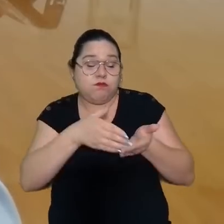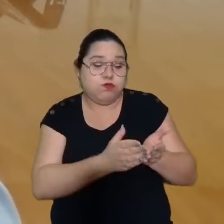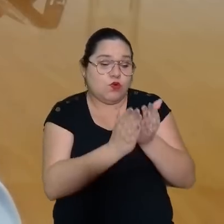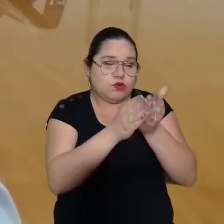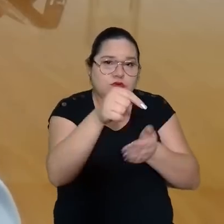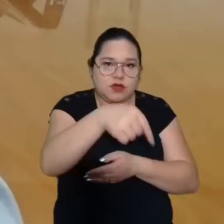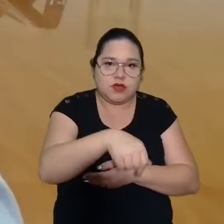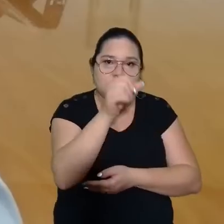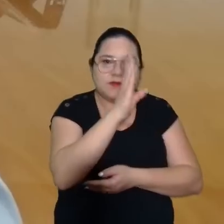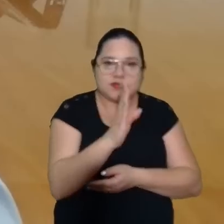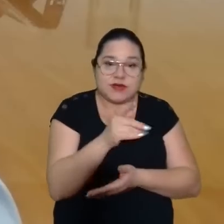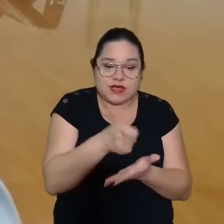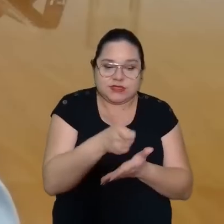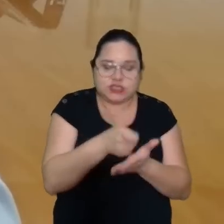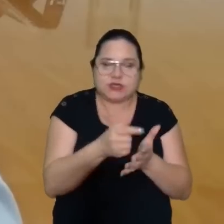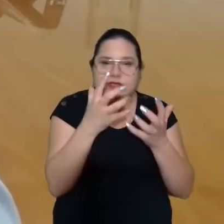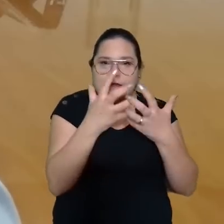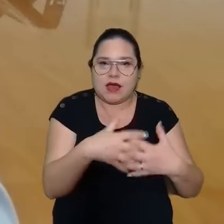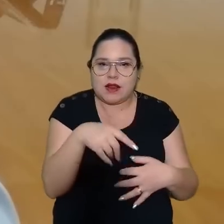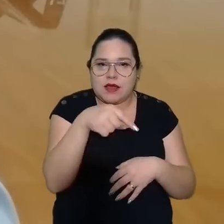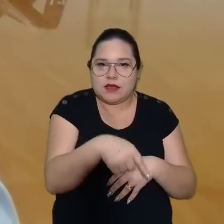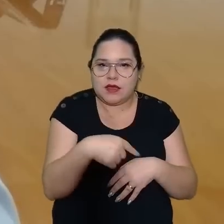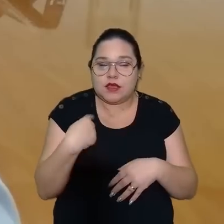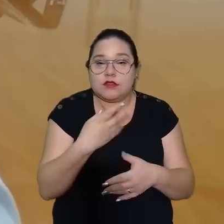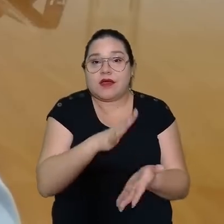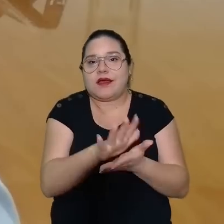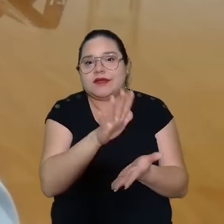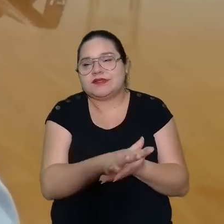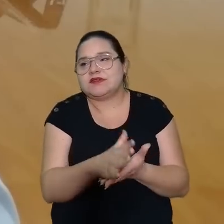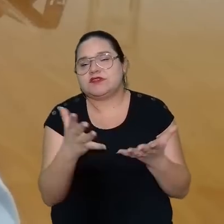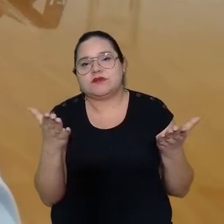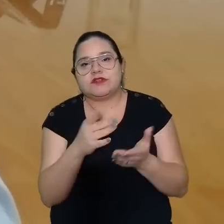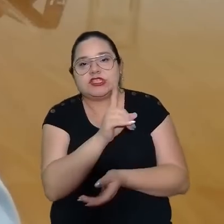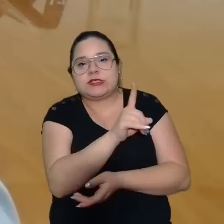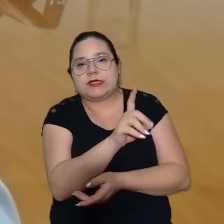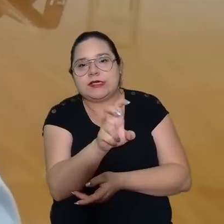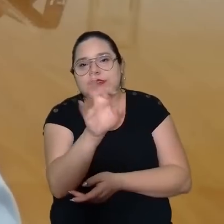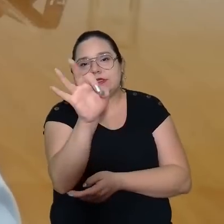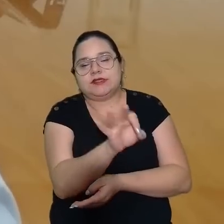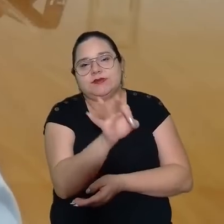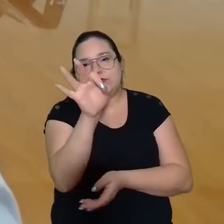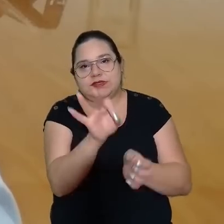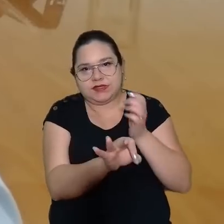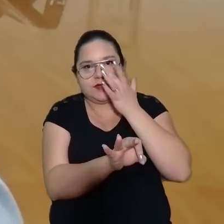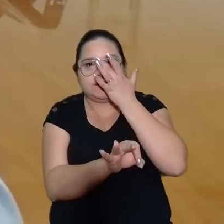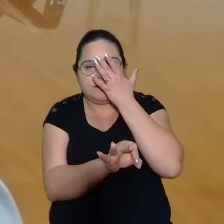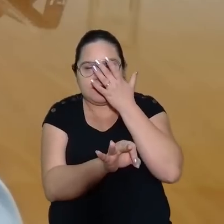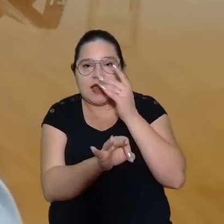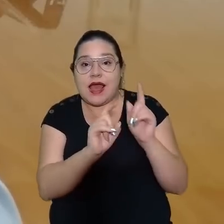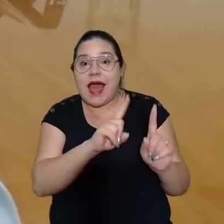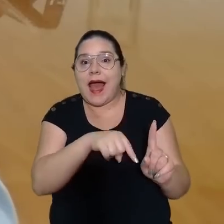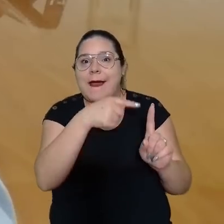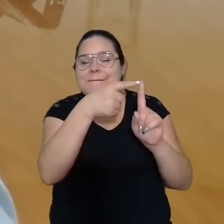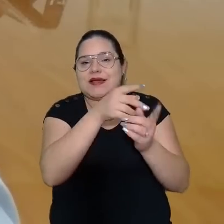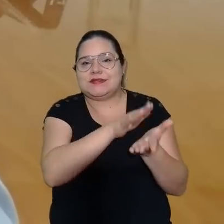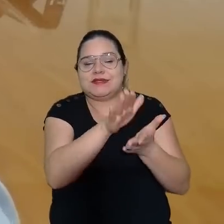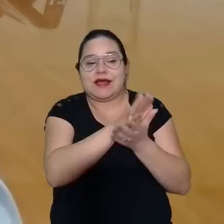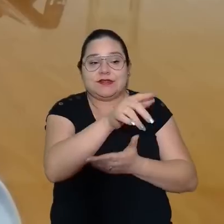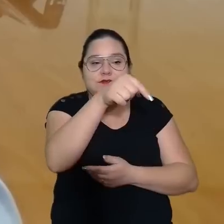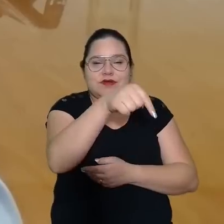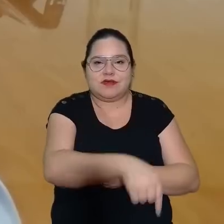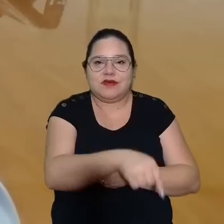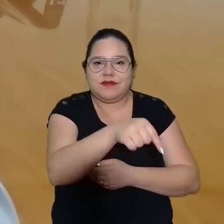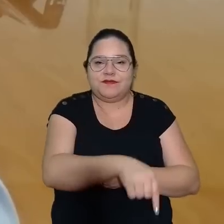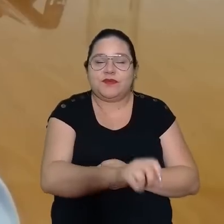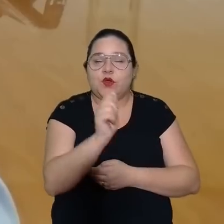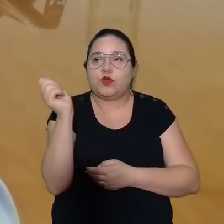fazem de equipamentos, nós gastamos hoje seguramente 15% a mais na implantação por causa